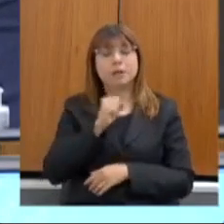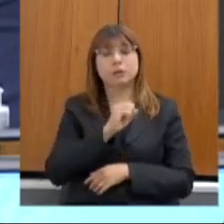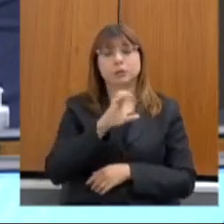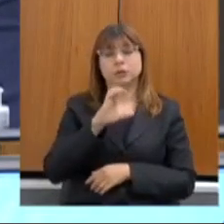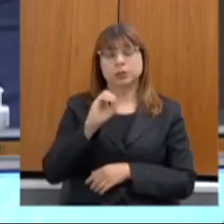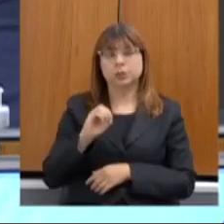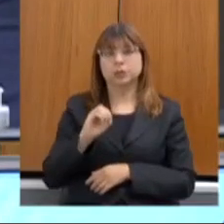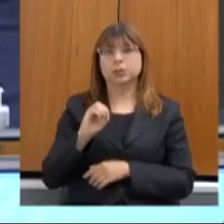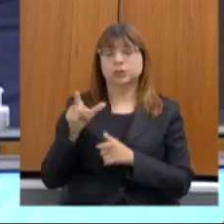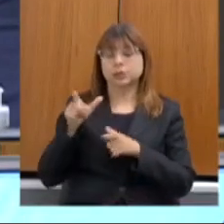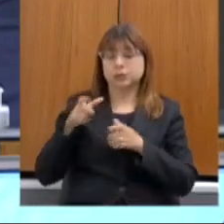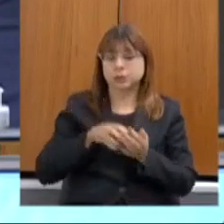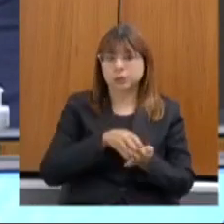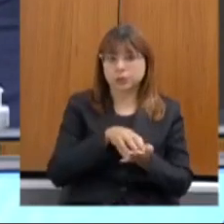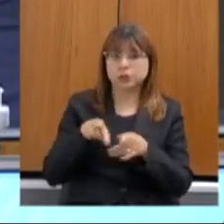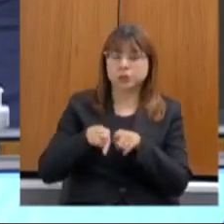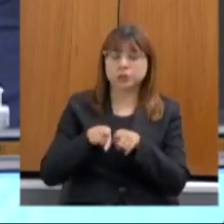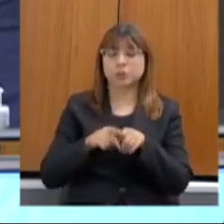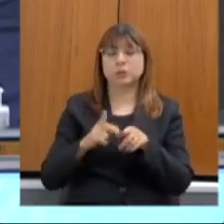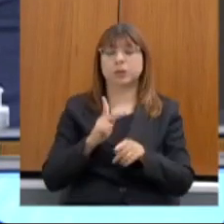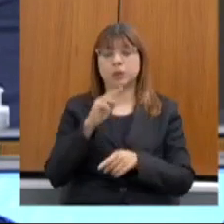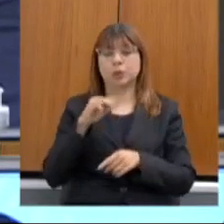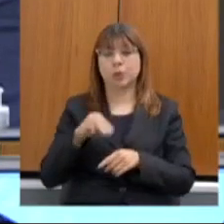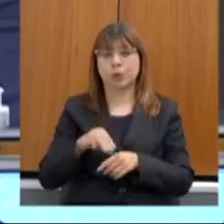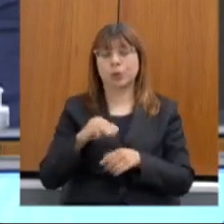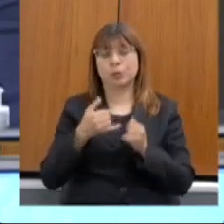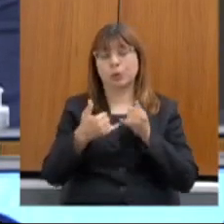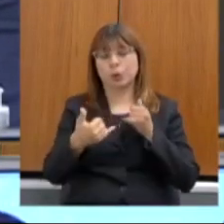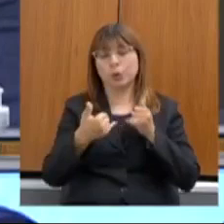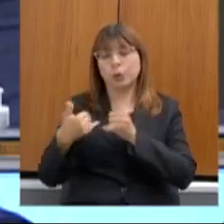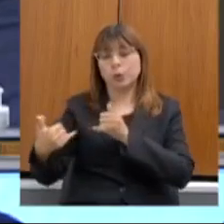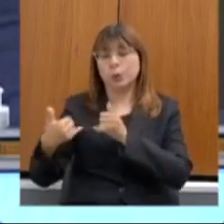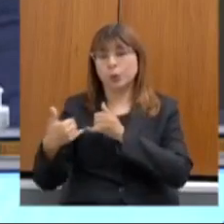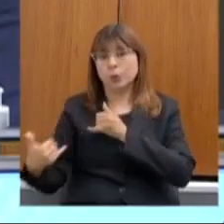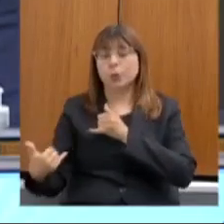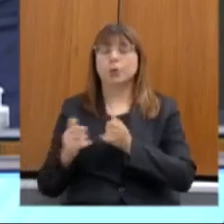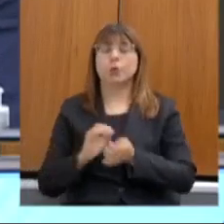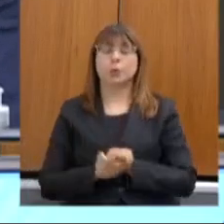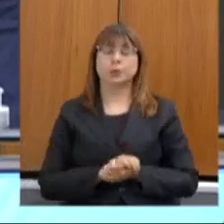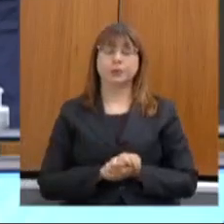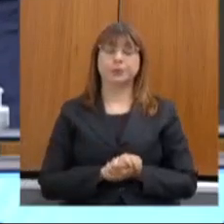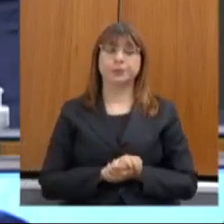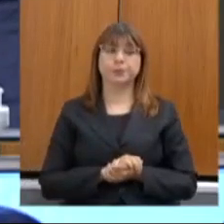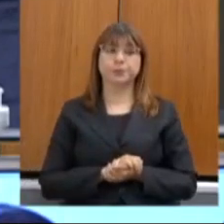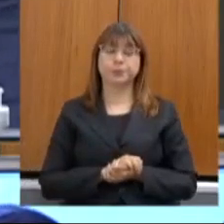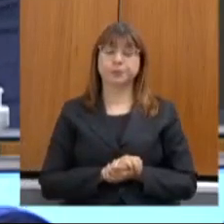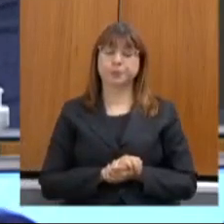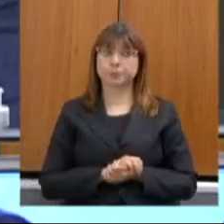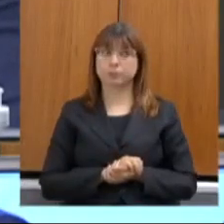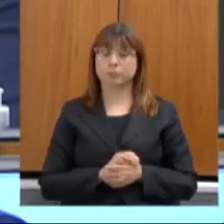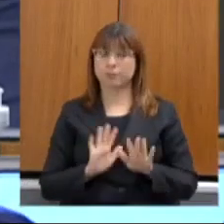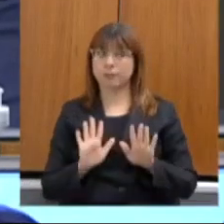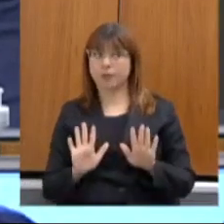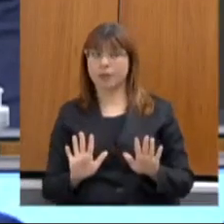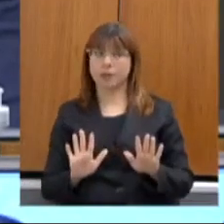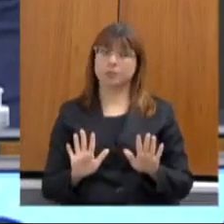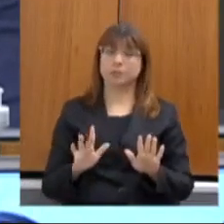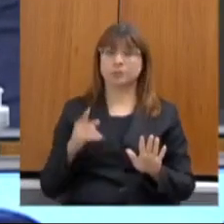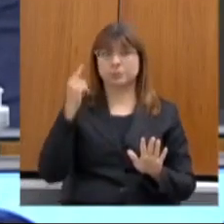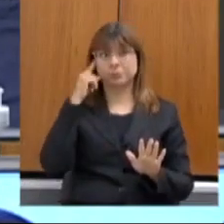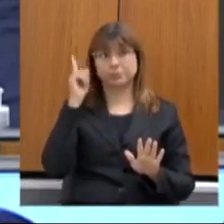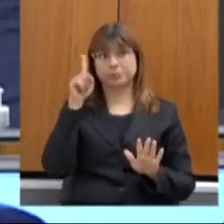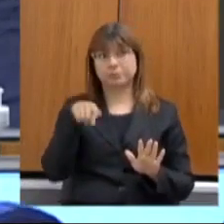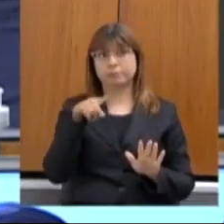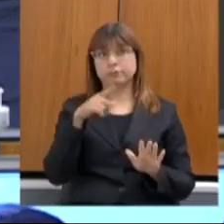né e alguns quilômetros de linhas de transmissão de Distribuição e privados mas não concerne à usina de